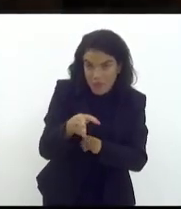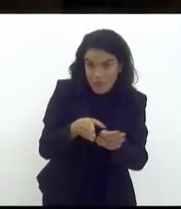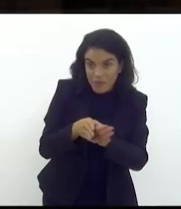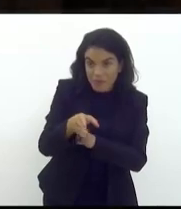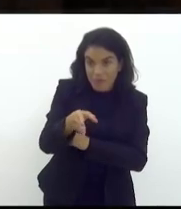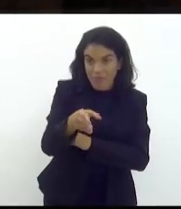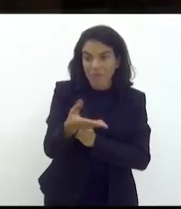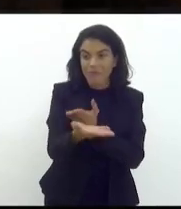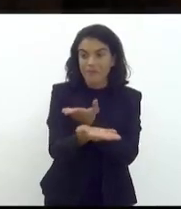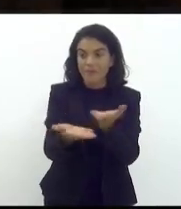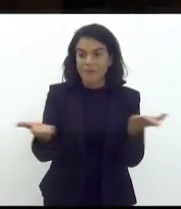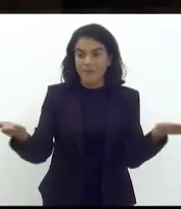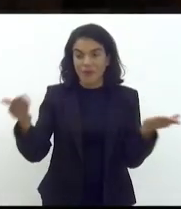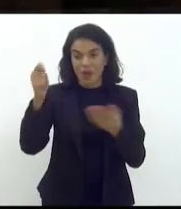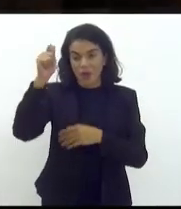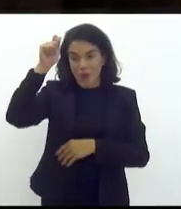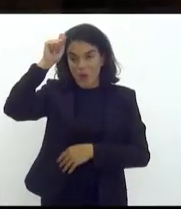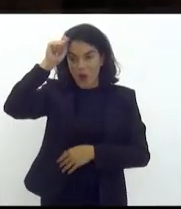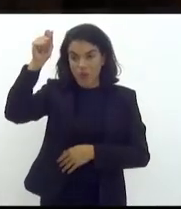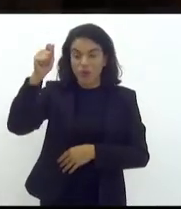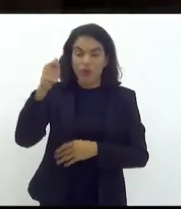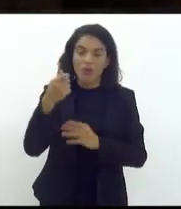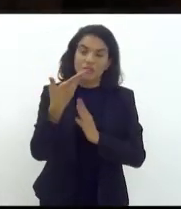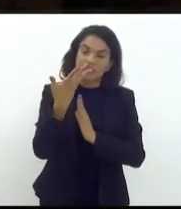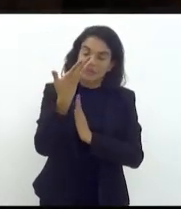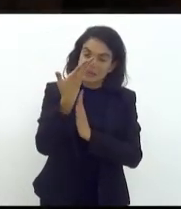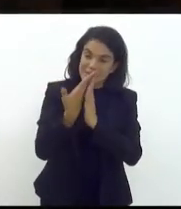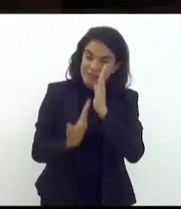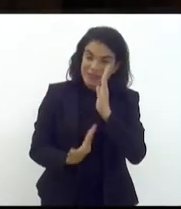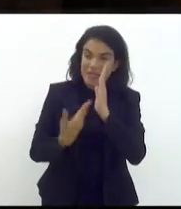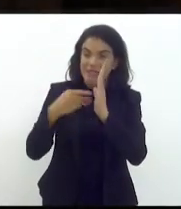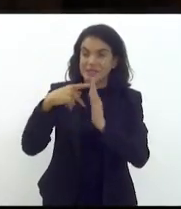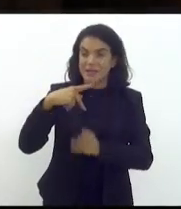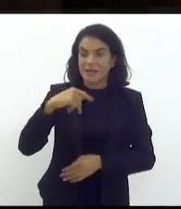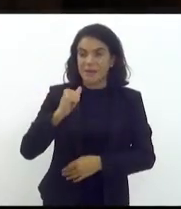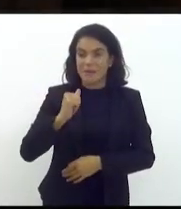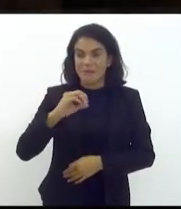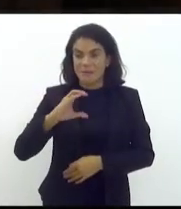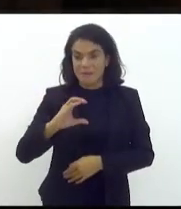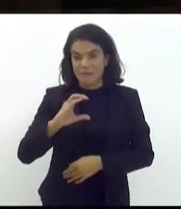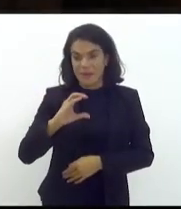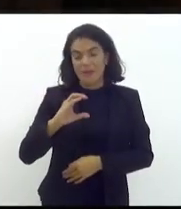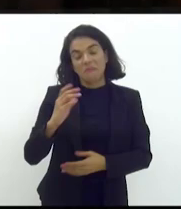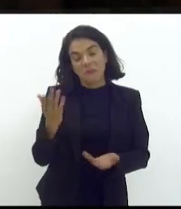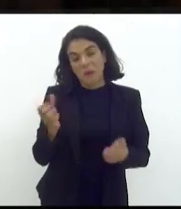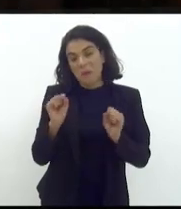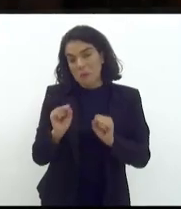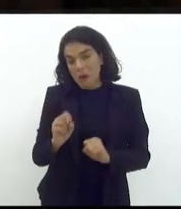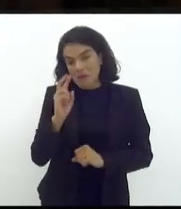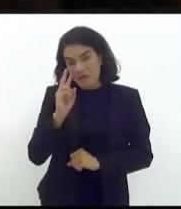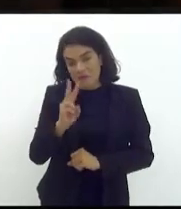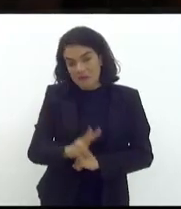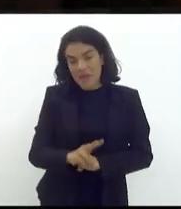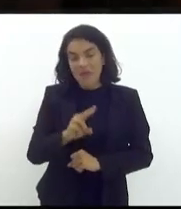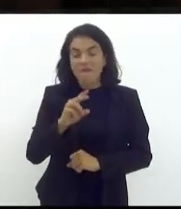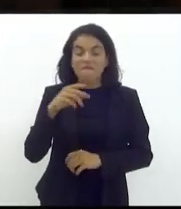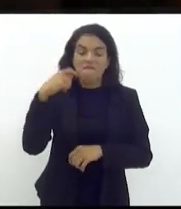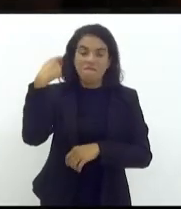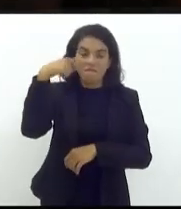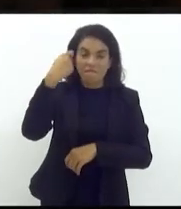os autores desta pé que os grandes defensores possam ver o filme Matrix